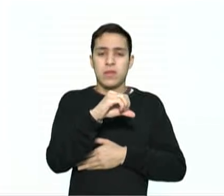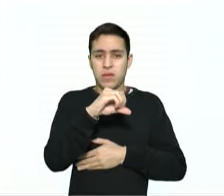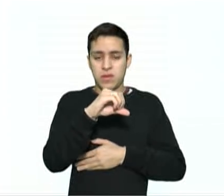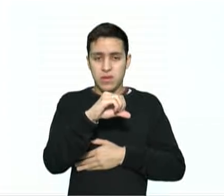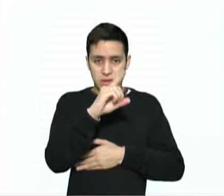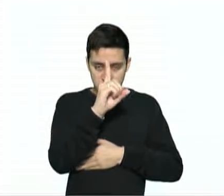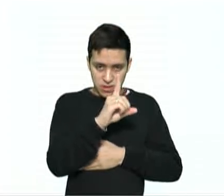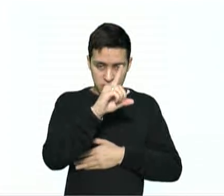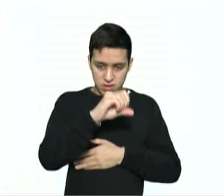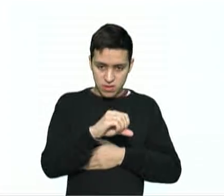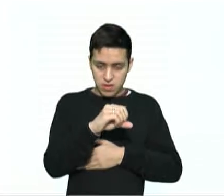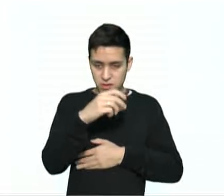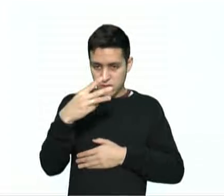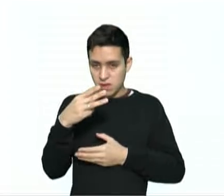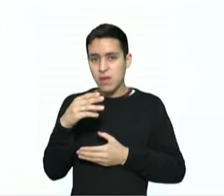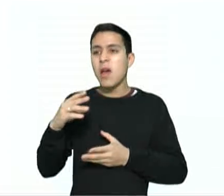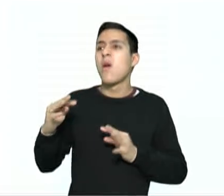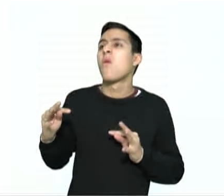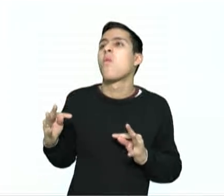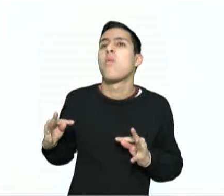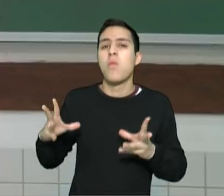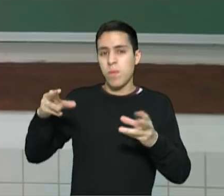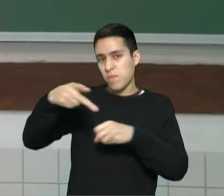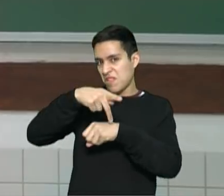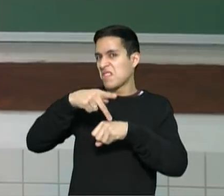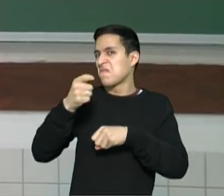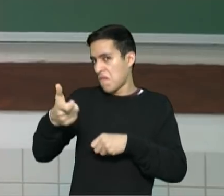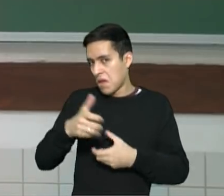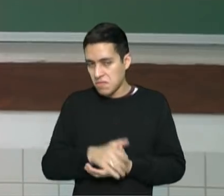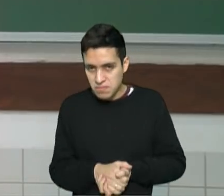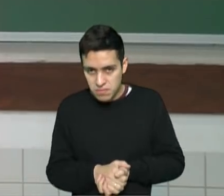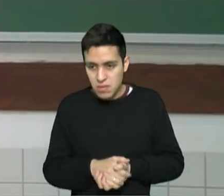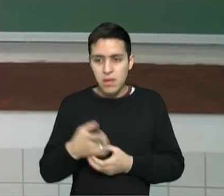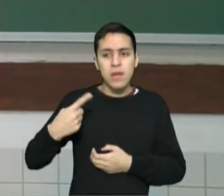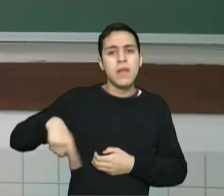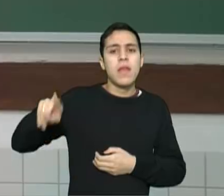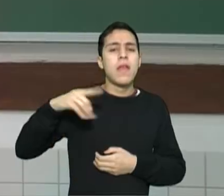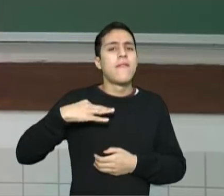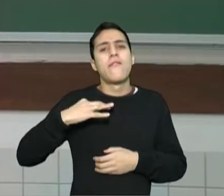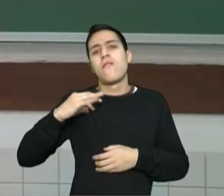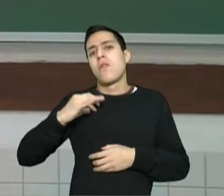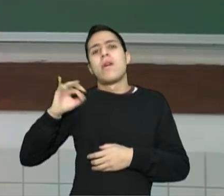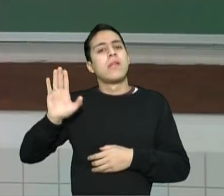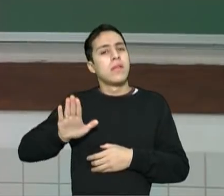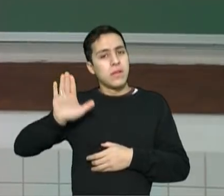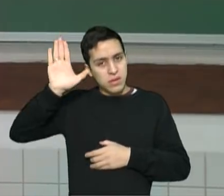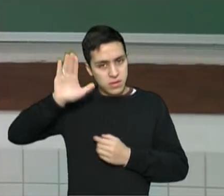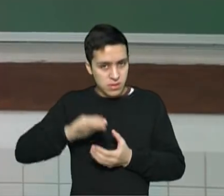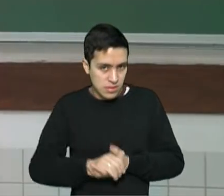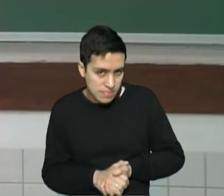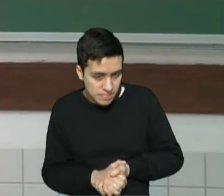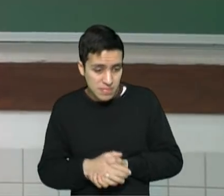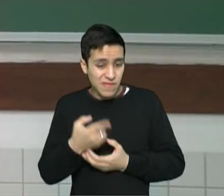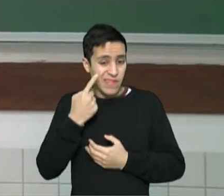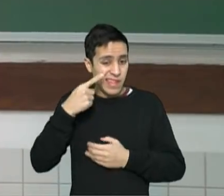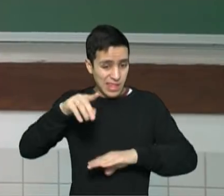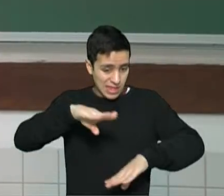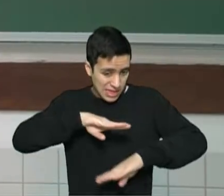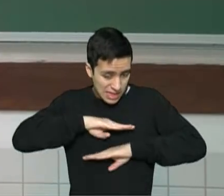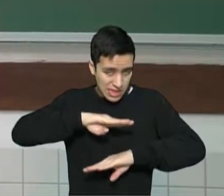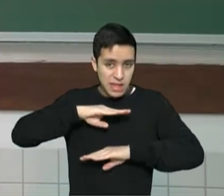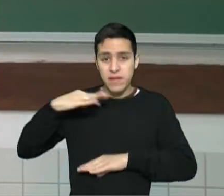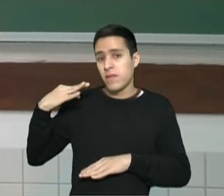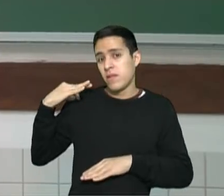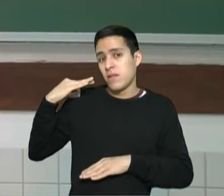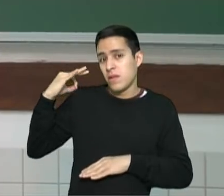quase majoritariamente o planeta todo. Todos são voluntários. Vejam que nessa situação de voluntariado